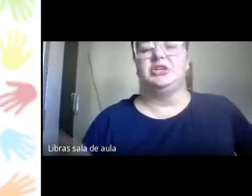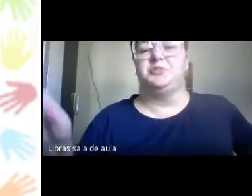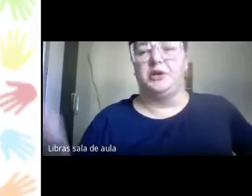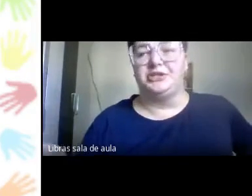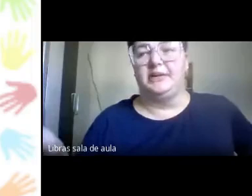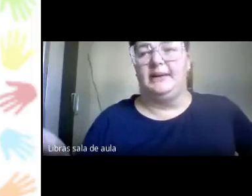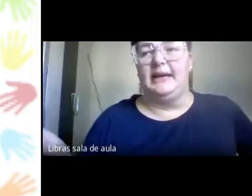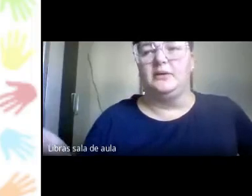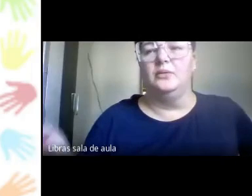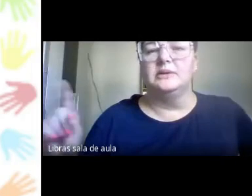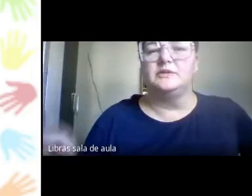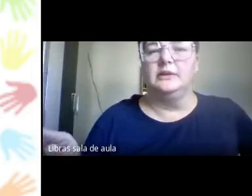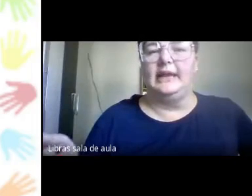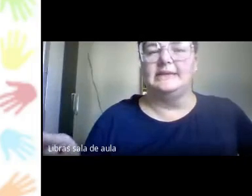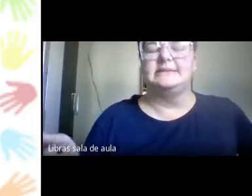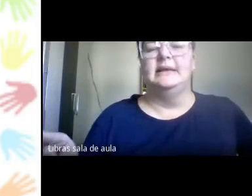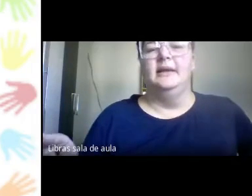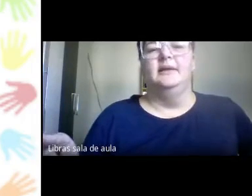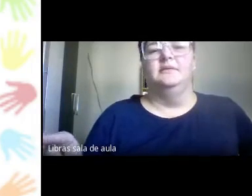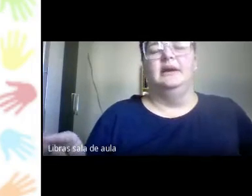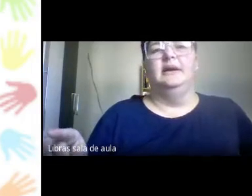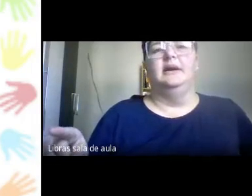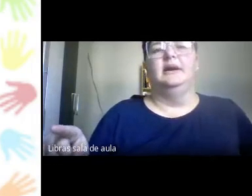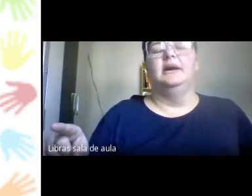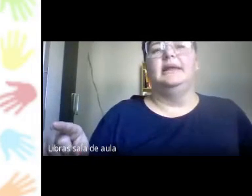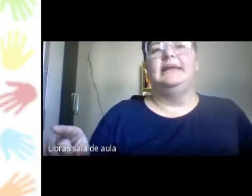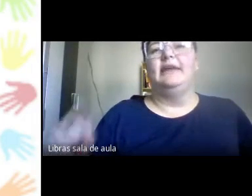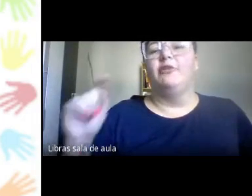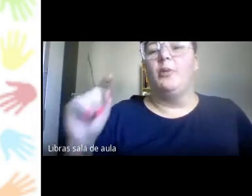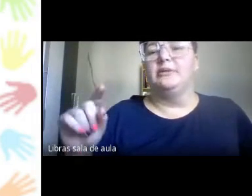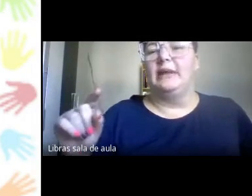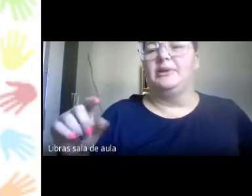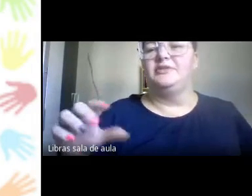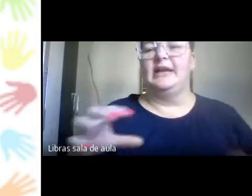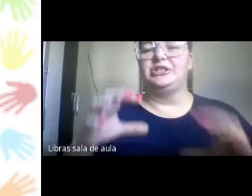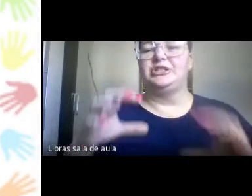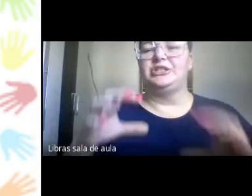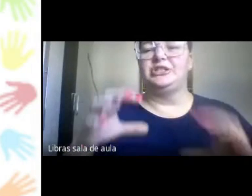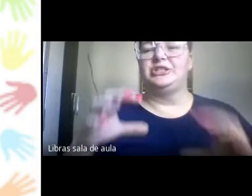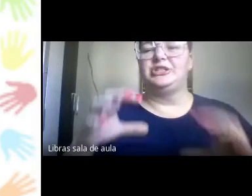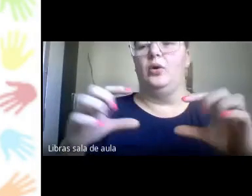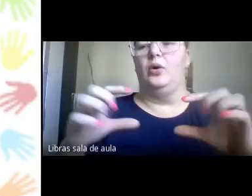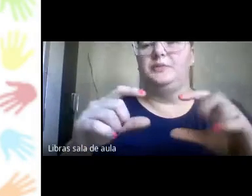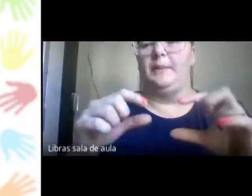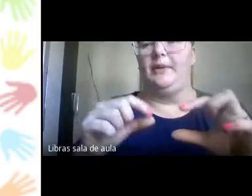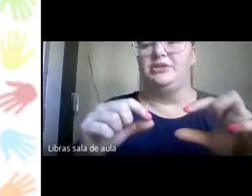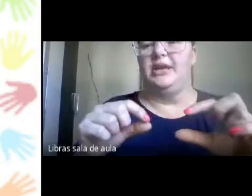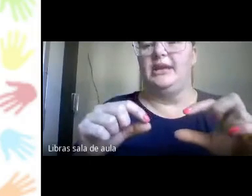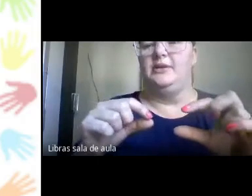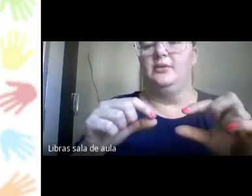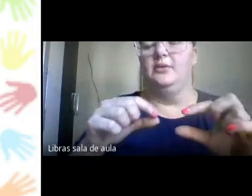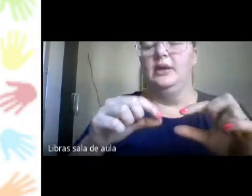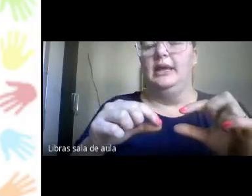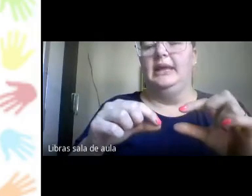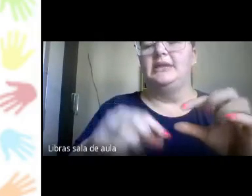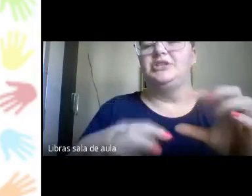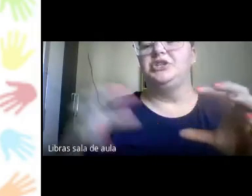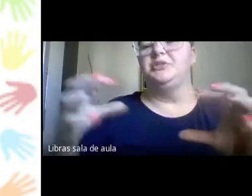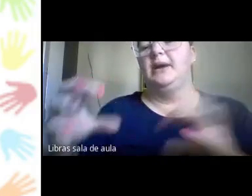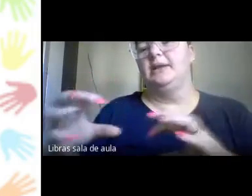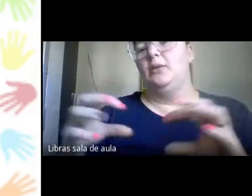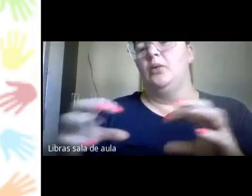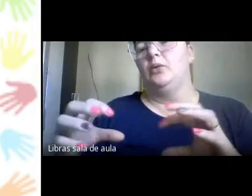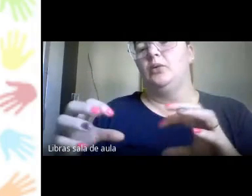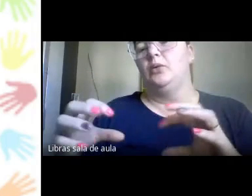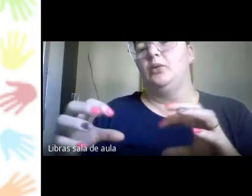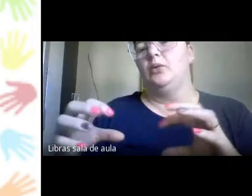mas a gente pode trabalhar com a surdez. E aí eu vou montar uma atividade que é com rolo de papel higiênico, e a gente